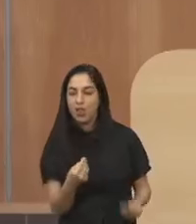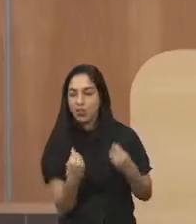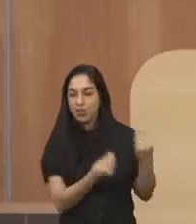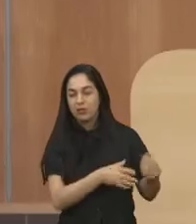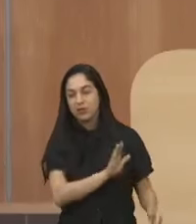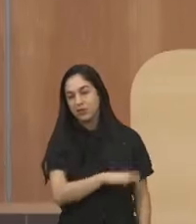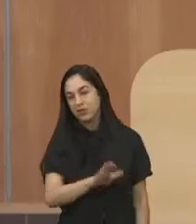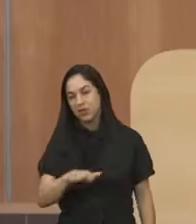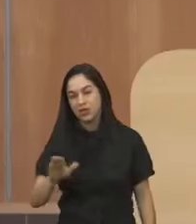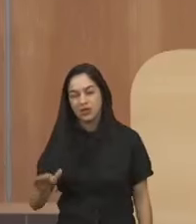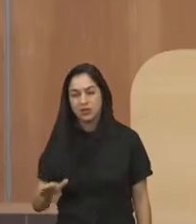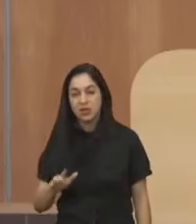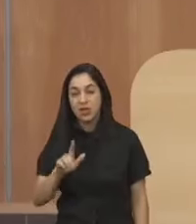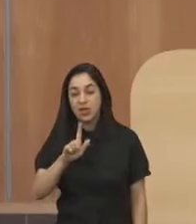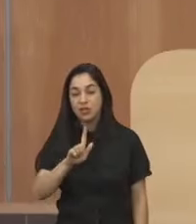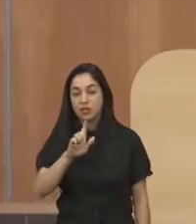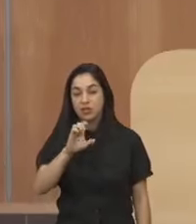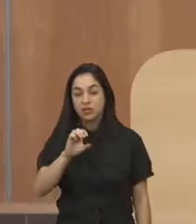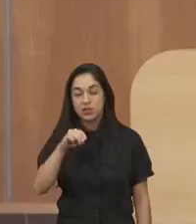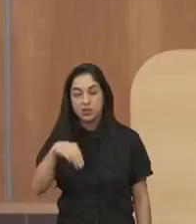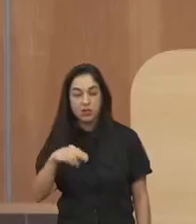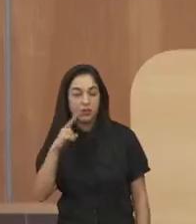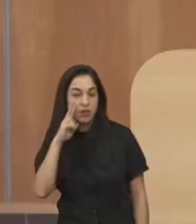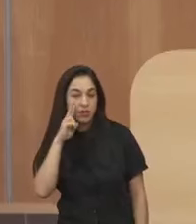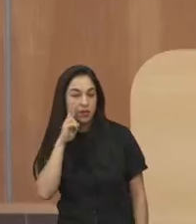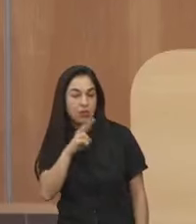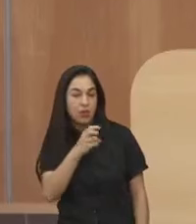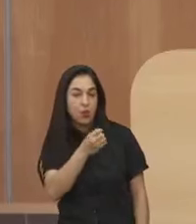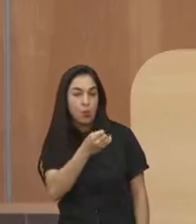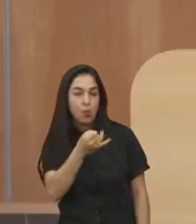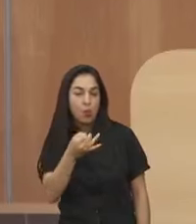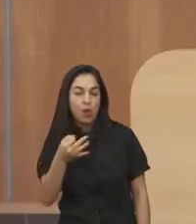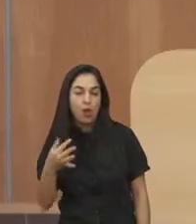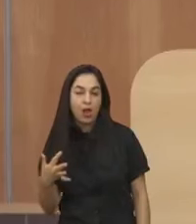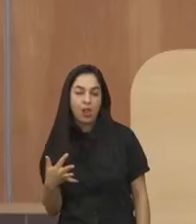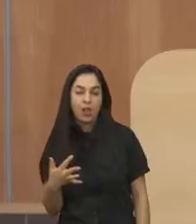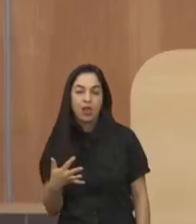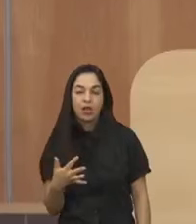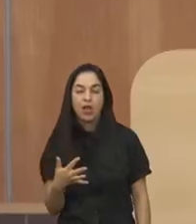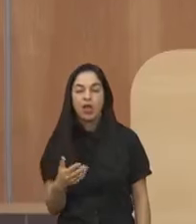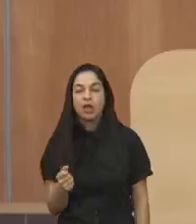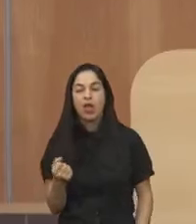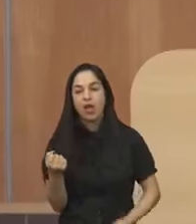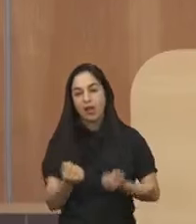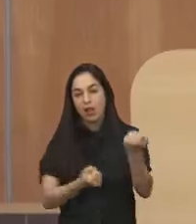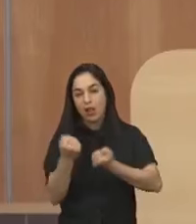que a GCM está limitando a quilometragem das viaturas porque não tem gasolina.